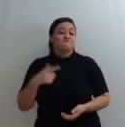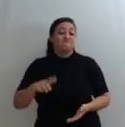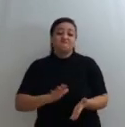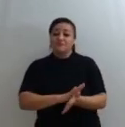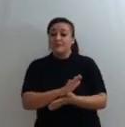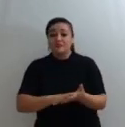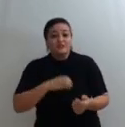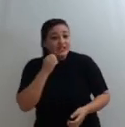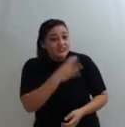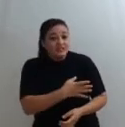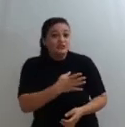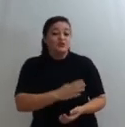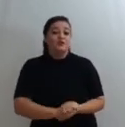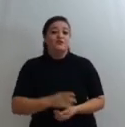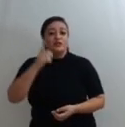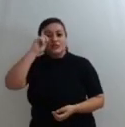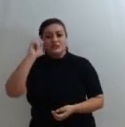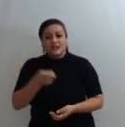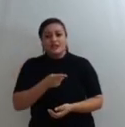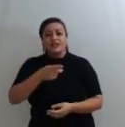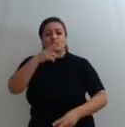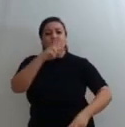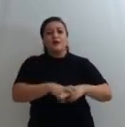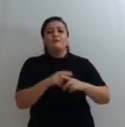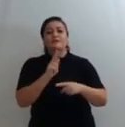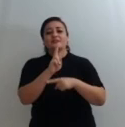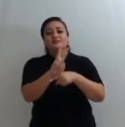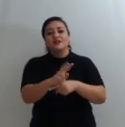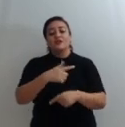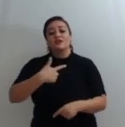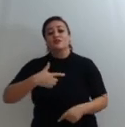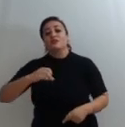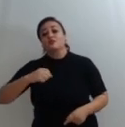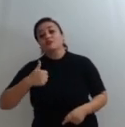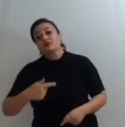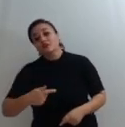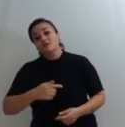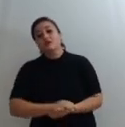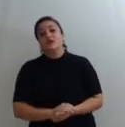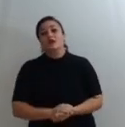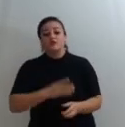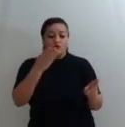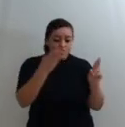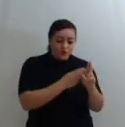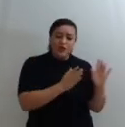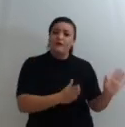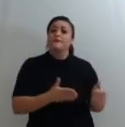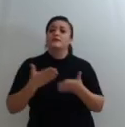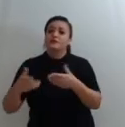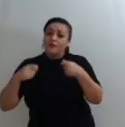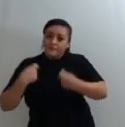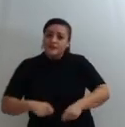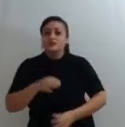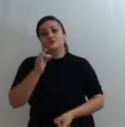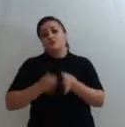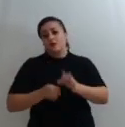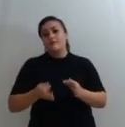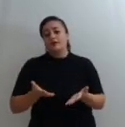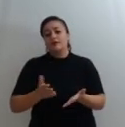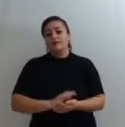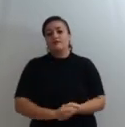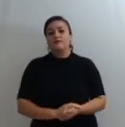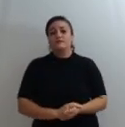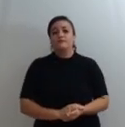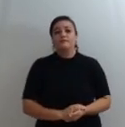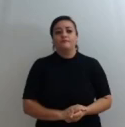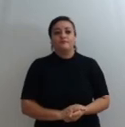novo, decretou-se a prisão preventiva, isso em 2017. O réu se apresentou, tem que ser julgado, evidente que tem que ser julgado.